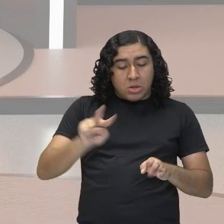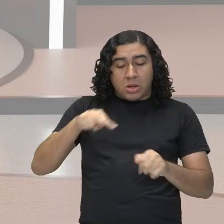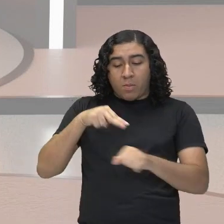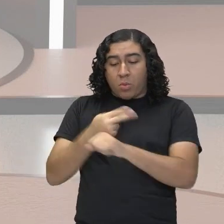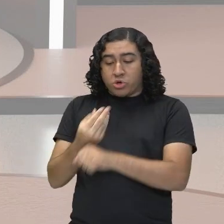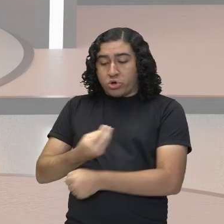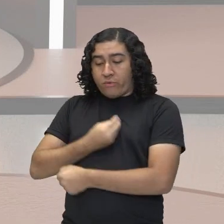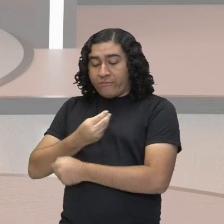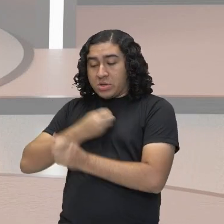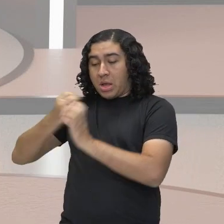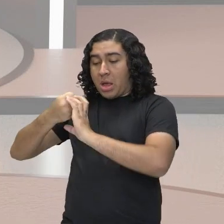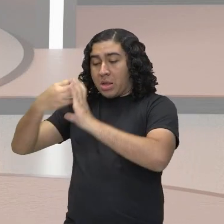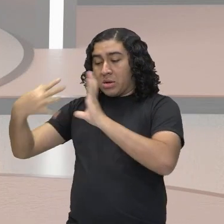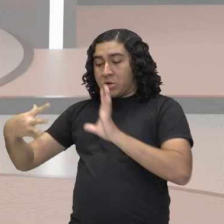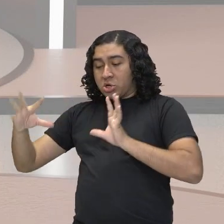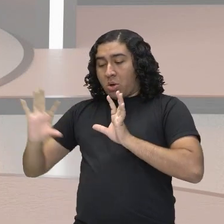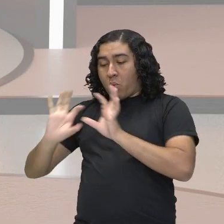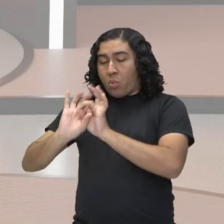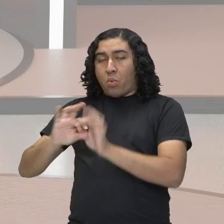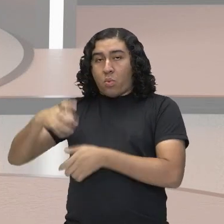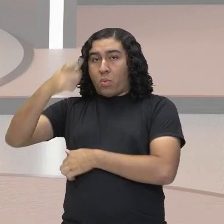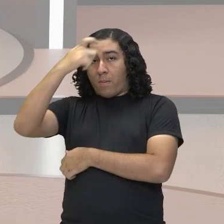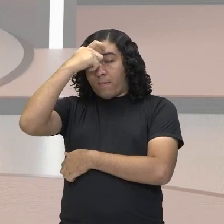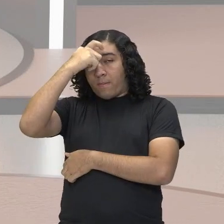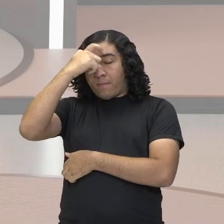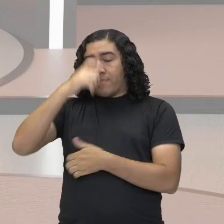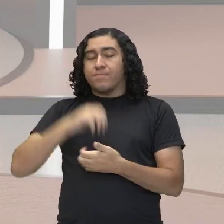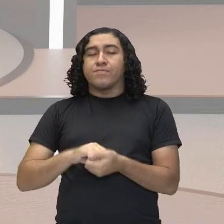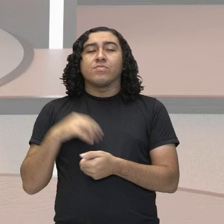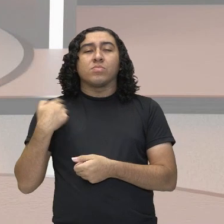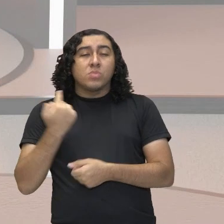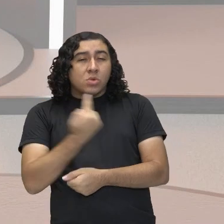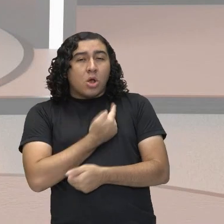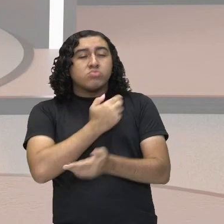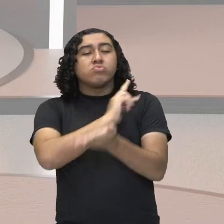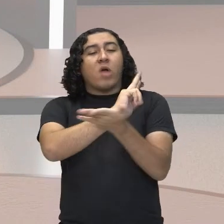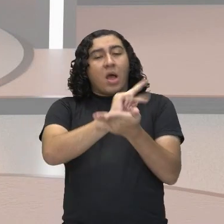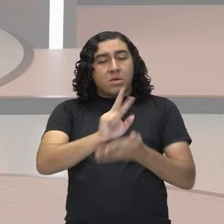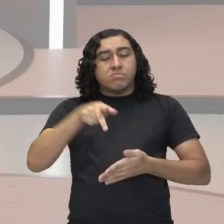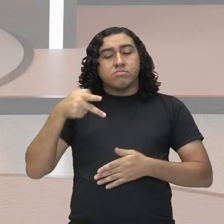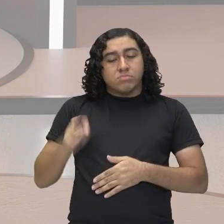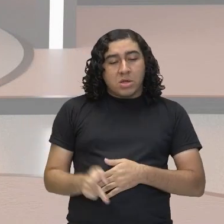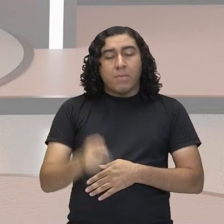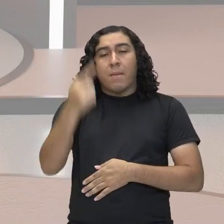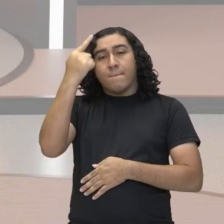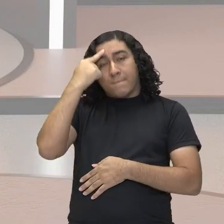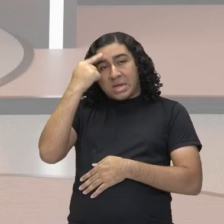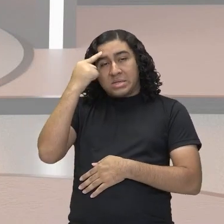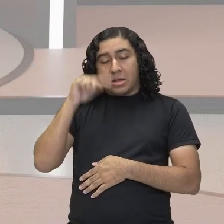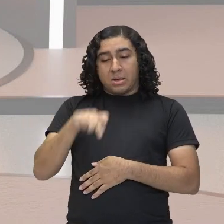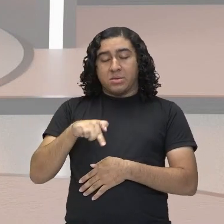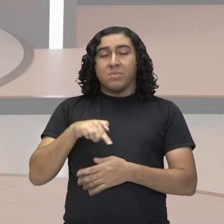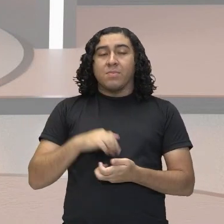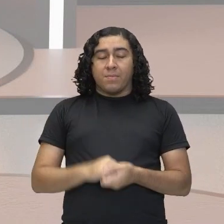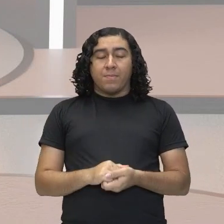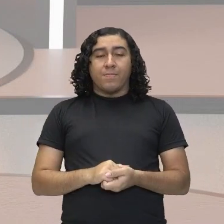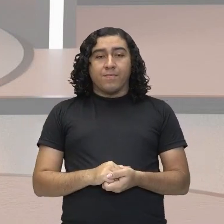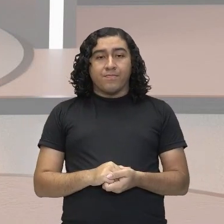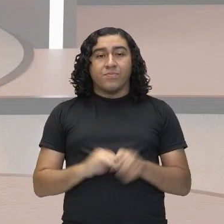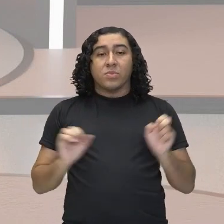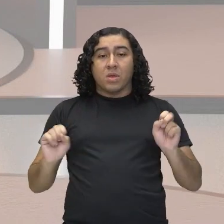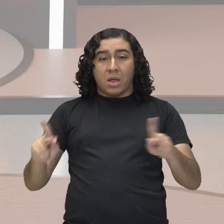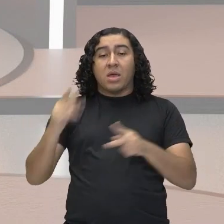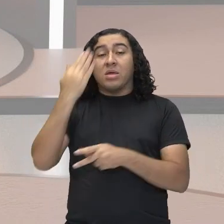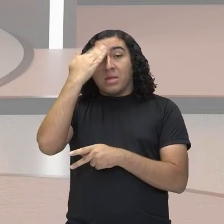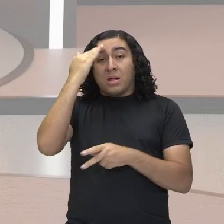Isso é muito importante. Nós vamos várias vezes tocar nessa tecla aqui com vocês, tá bom? Entendendo